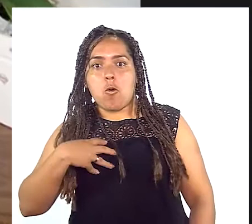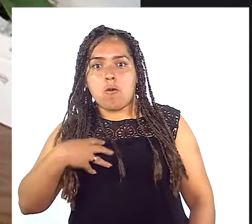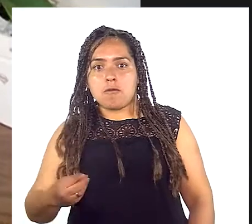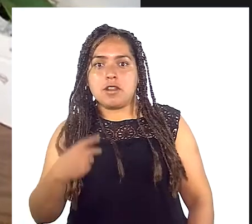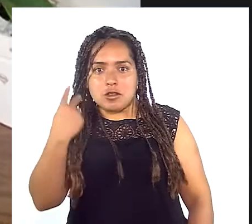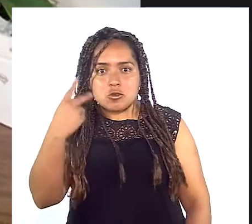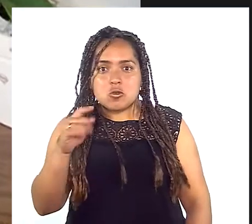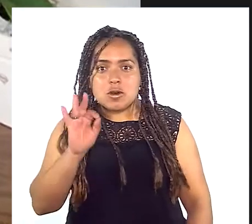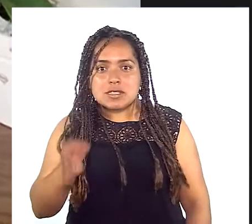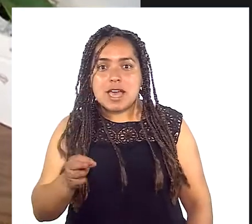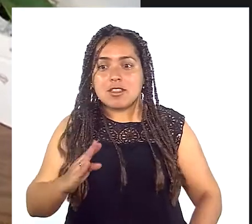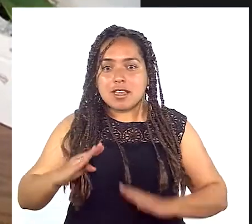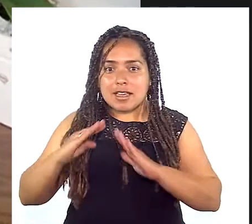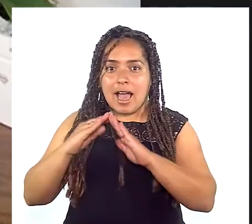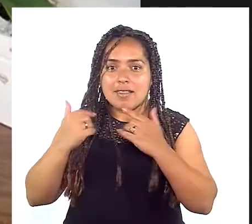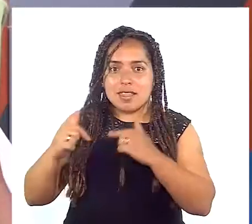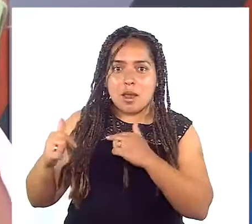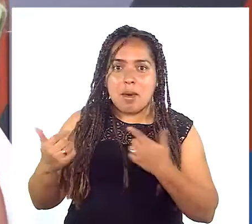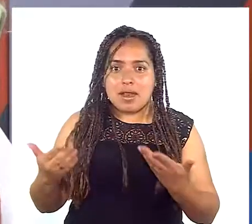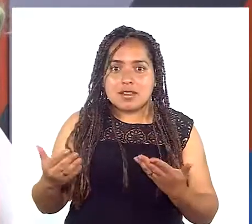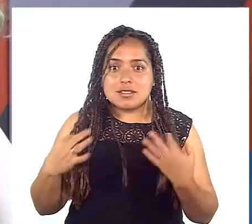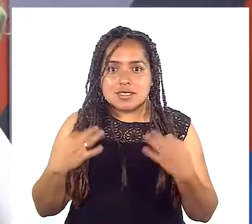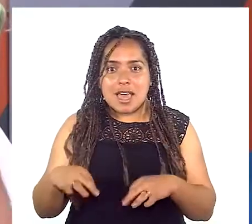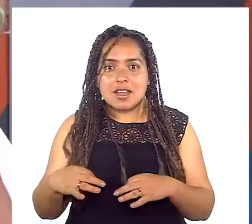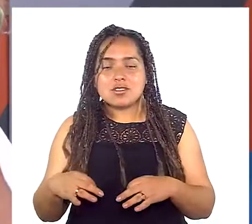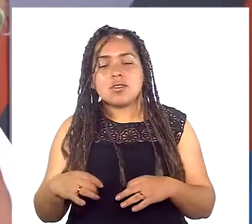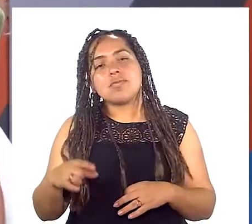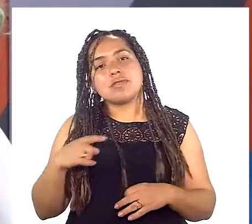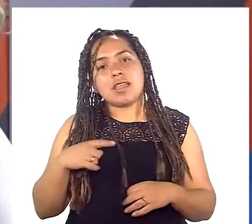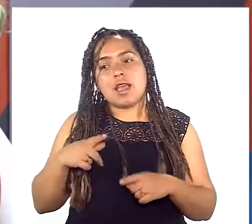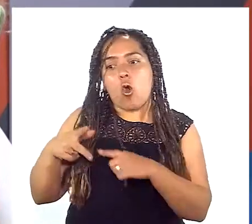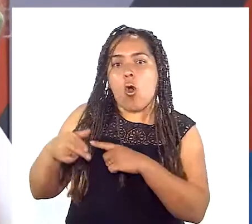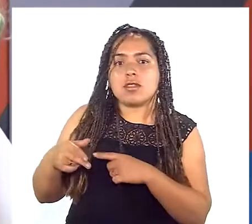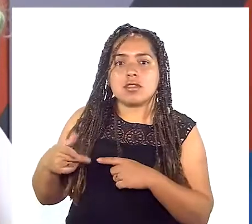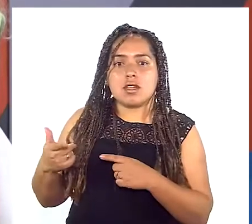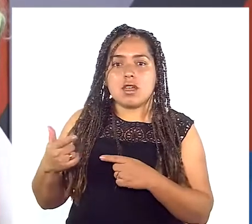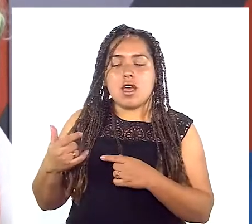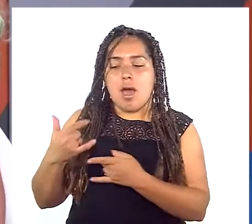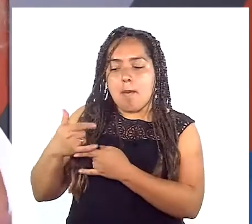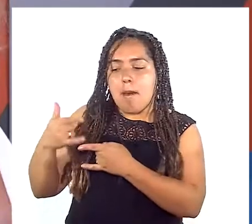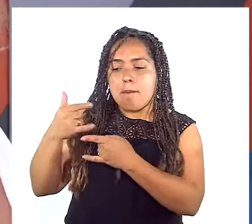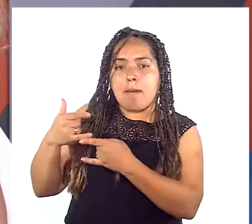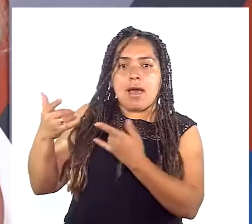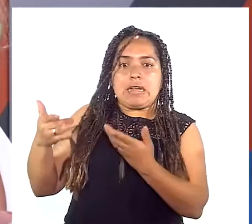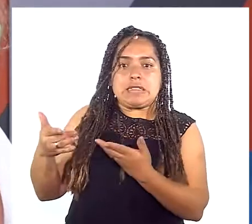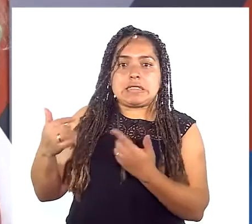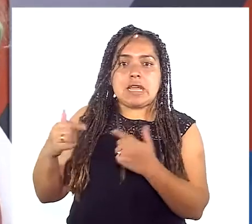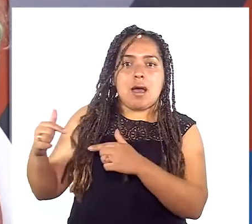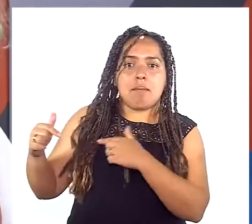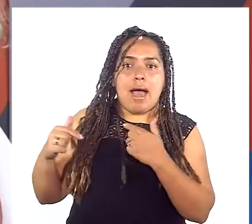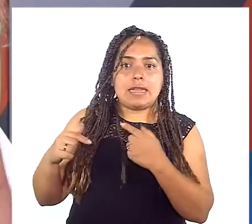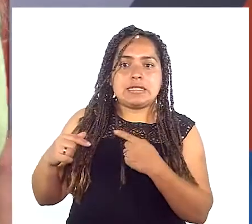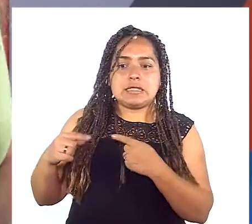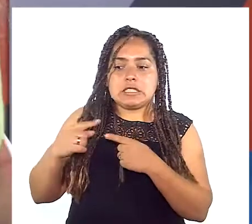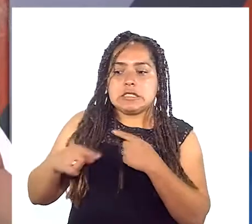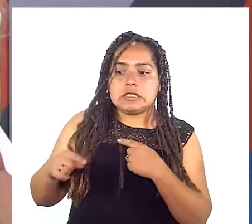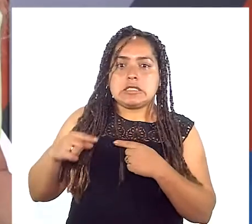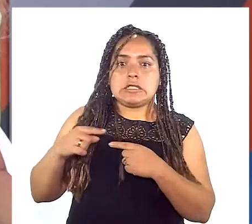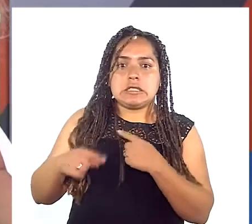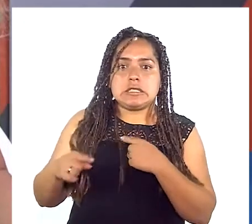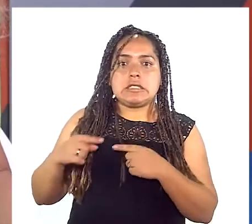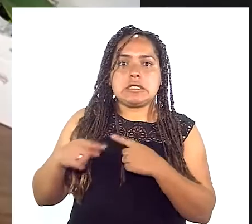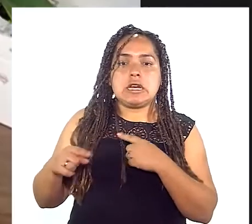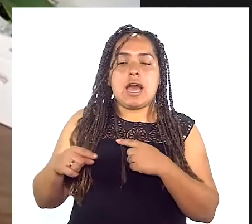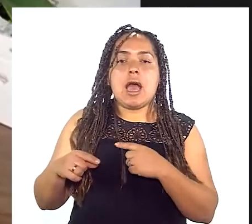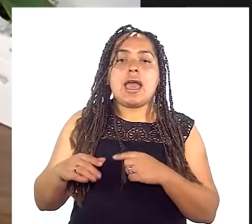senhora está na sua residência, mas, né? Sim. Então, e há muitas intervenções. A senhora acabou de falar que tem uma filha pequenininha, então deve estar no